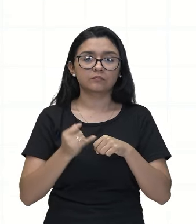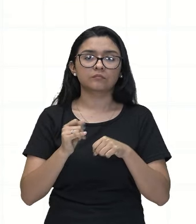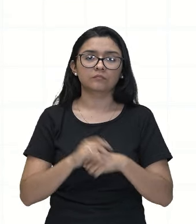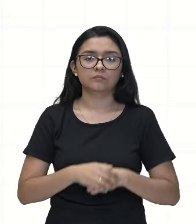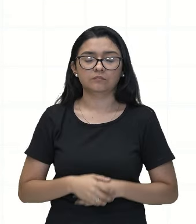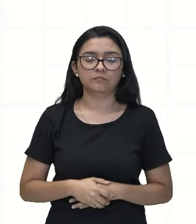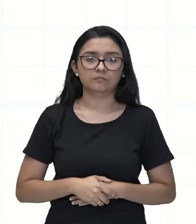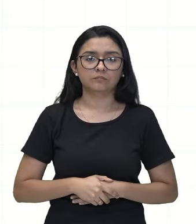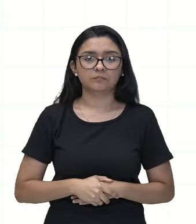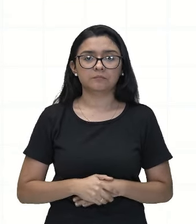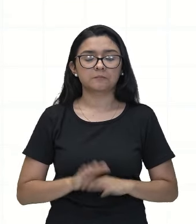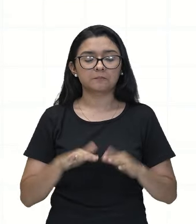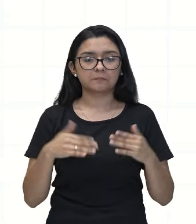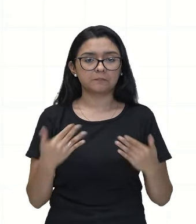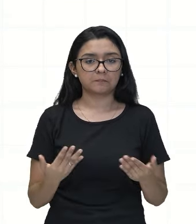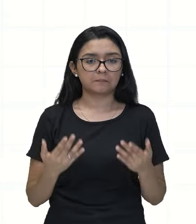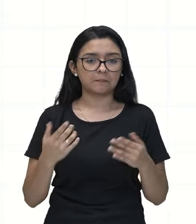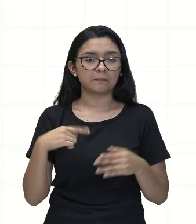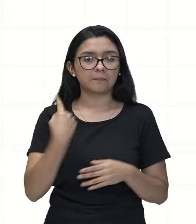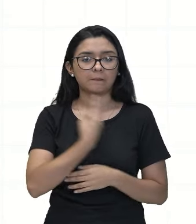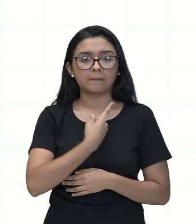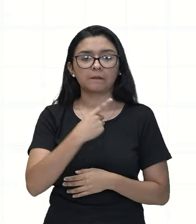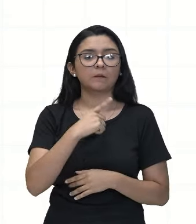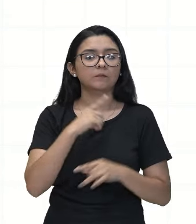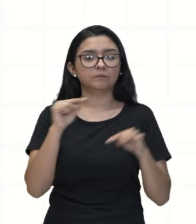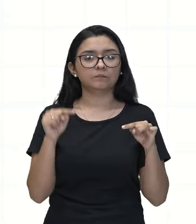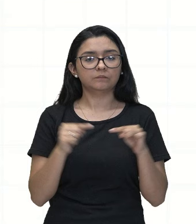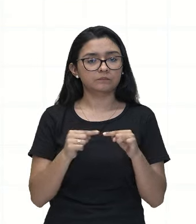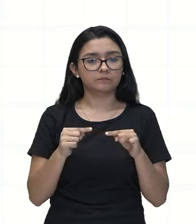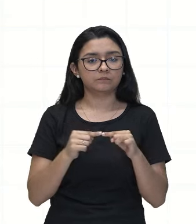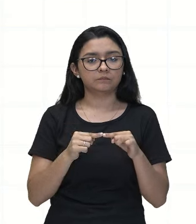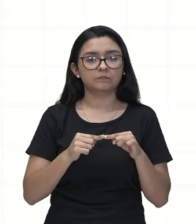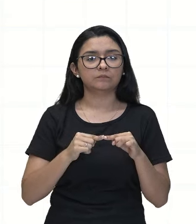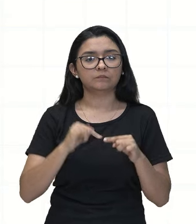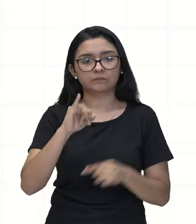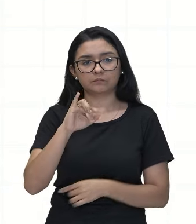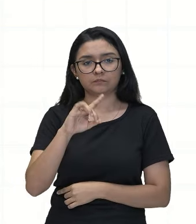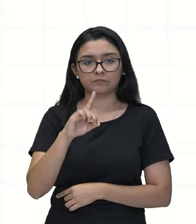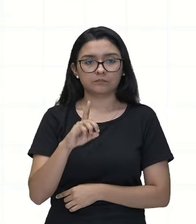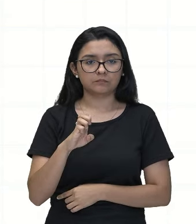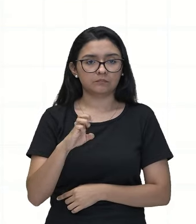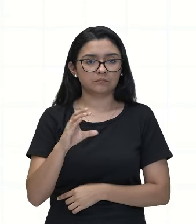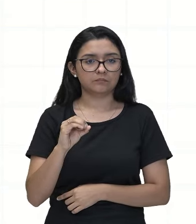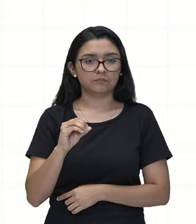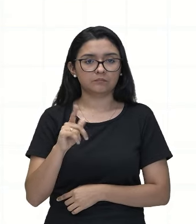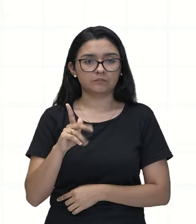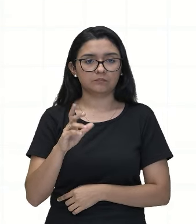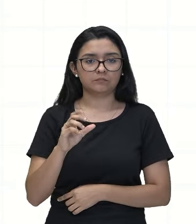né então Aqui nós temos essa concordância ideológica com relação